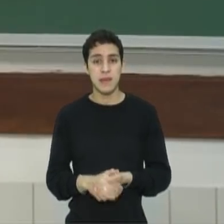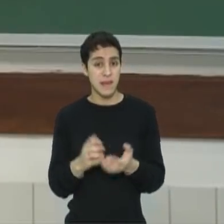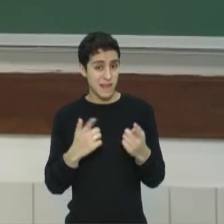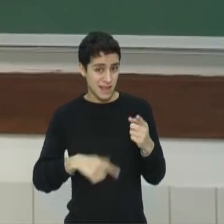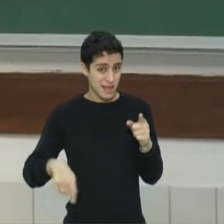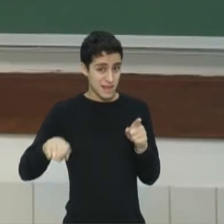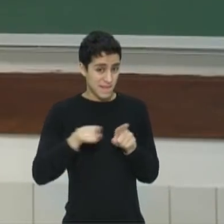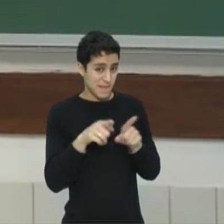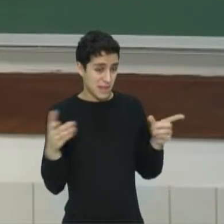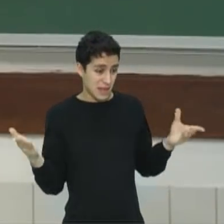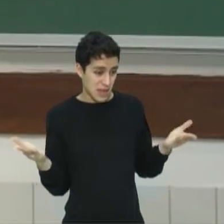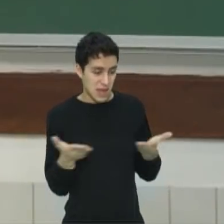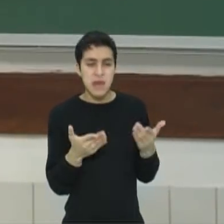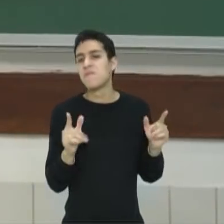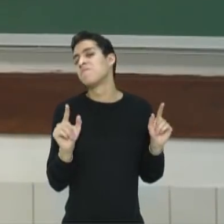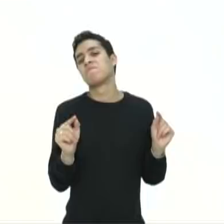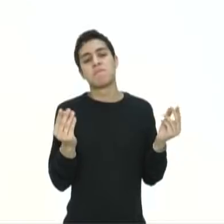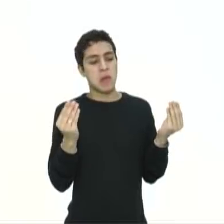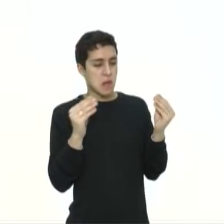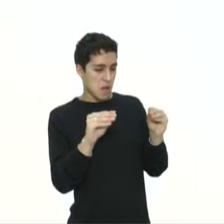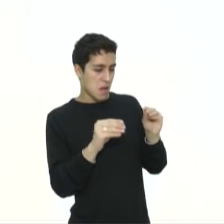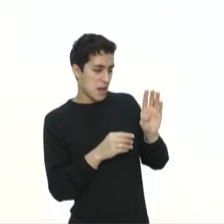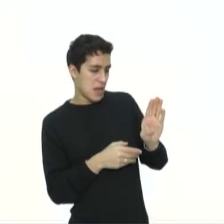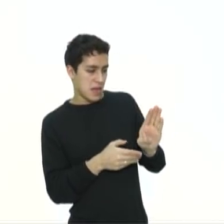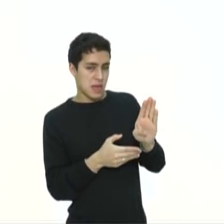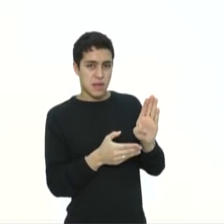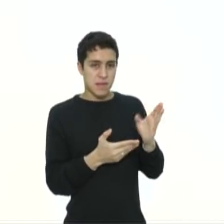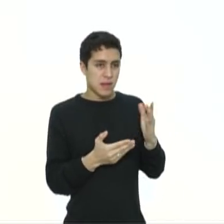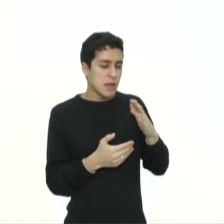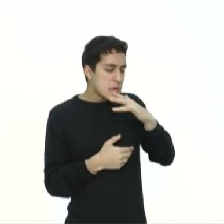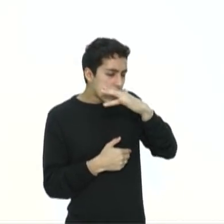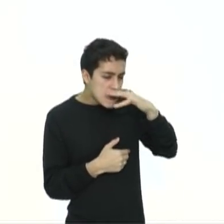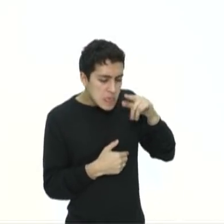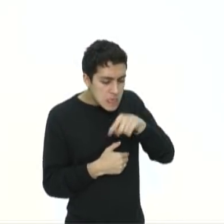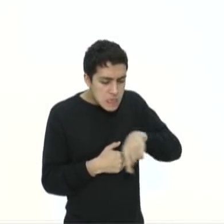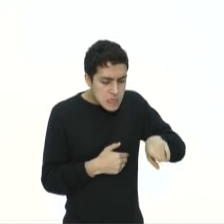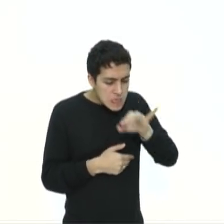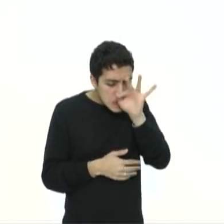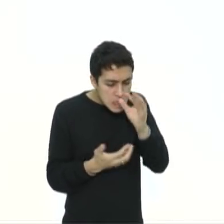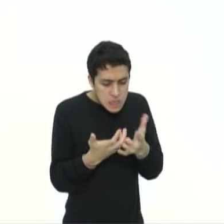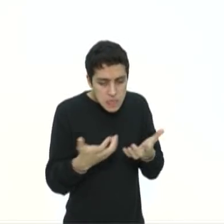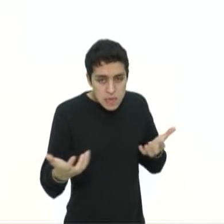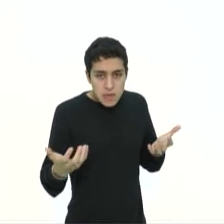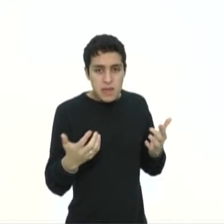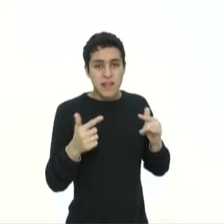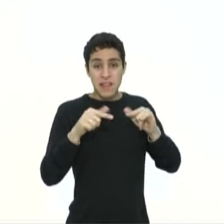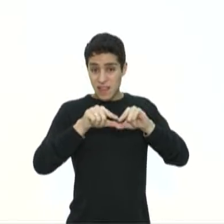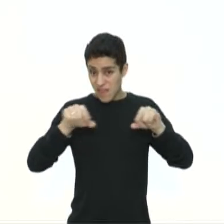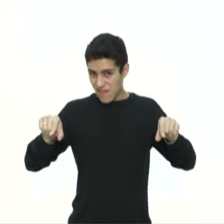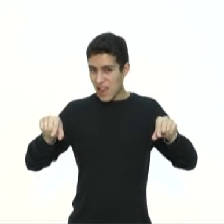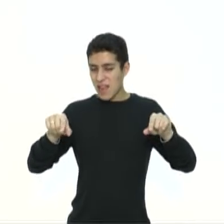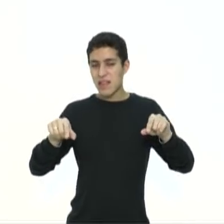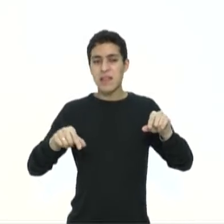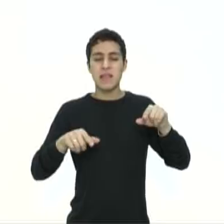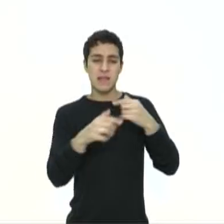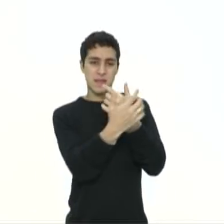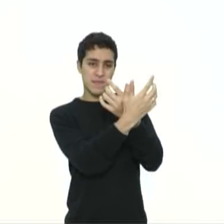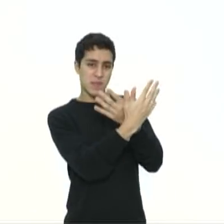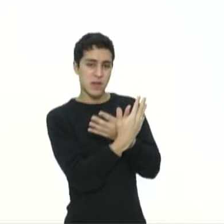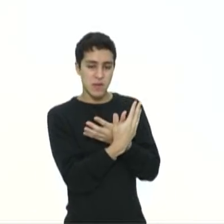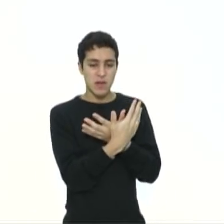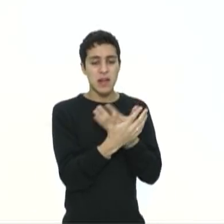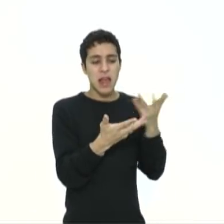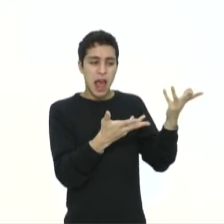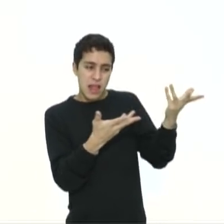Retornando então, galera, quem colocou lá a letra B, né, o cheiro das flores, na frase, borboletas são atraídas pelo cheiro